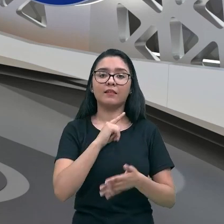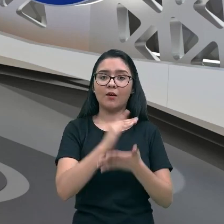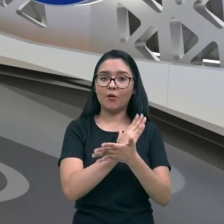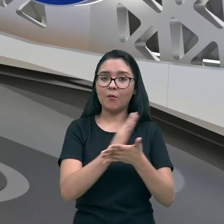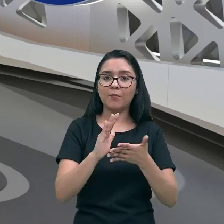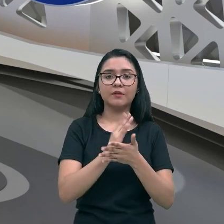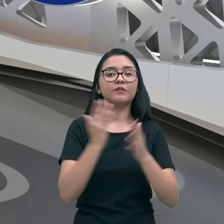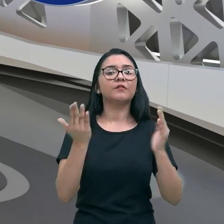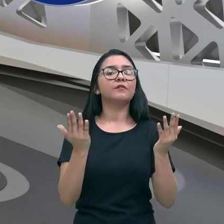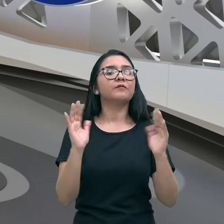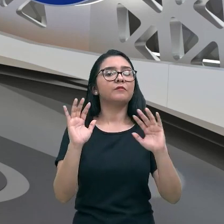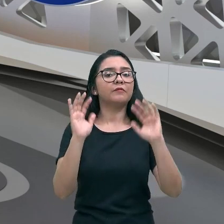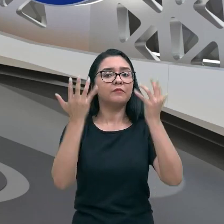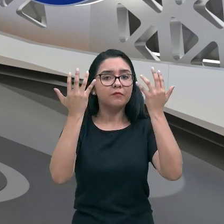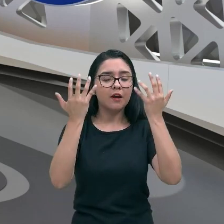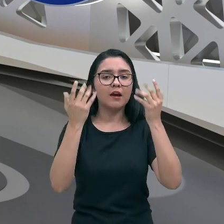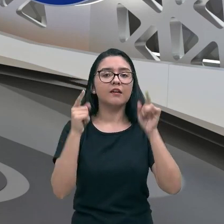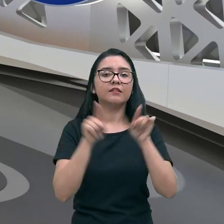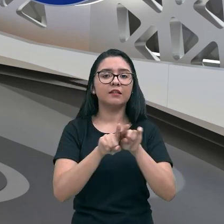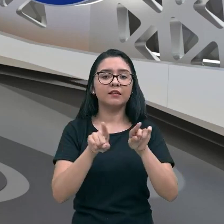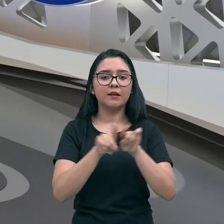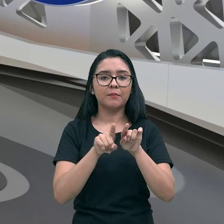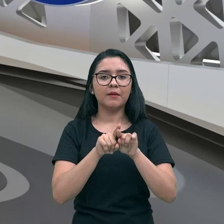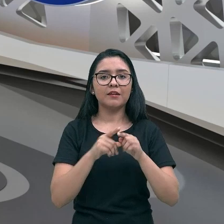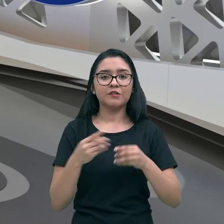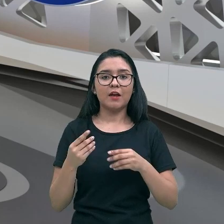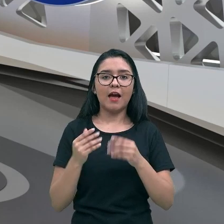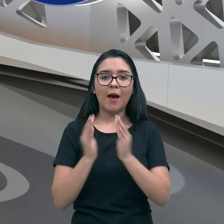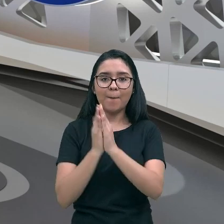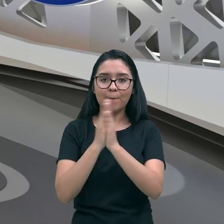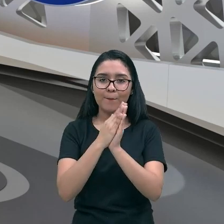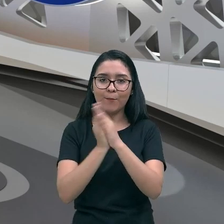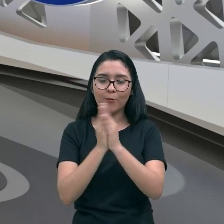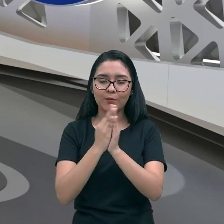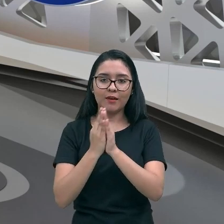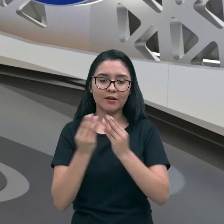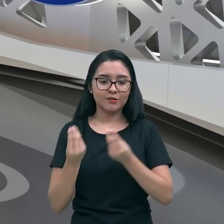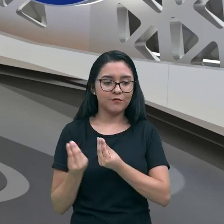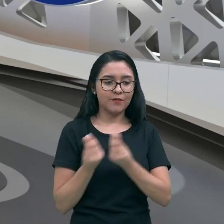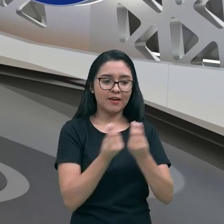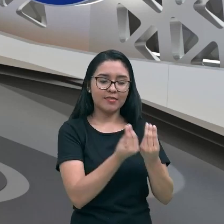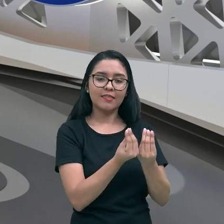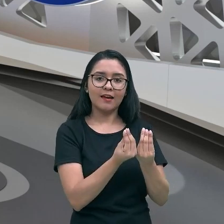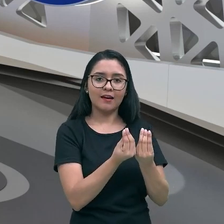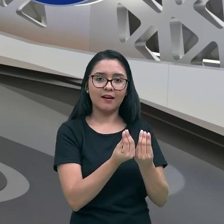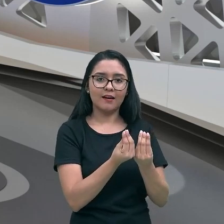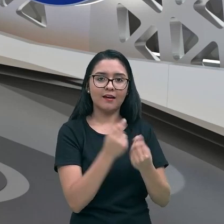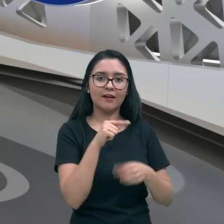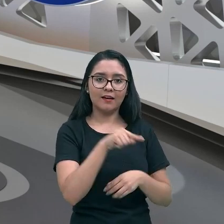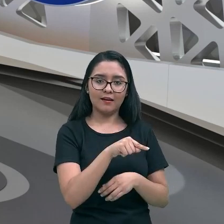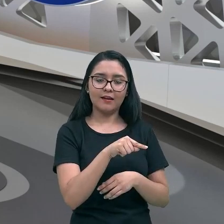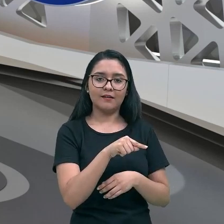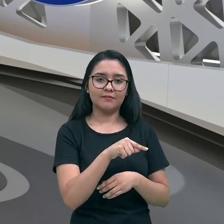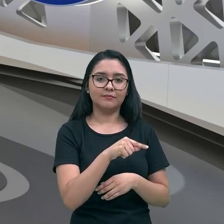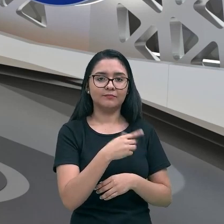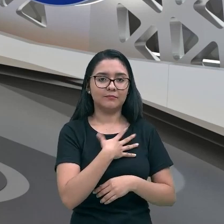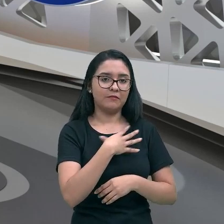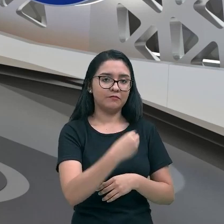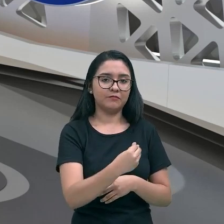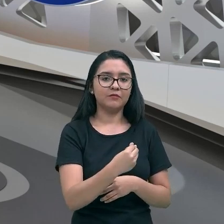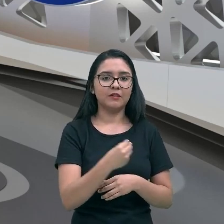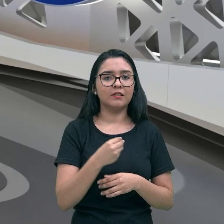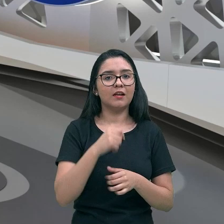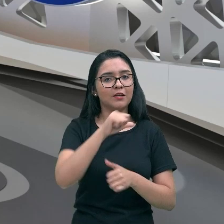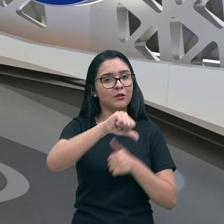tem ali o ritual de entregar a boneca ali de repente para um familiar trocar mais o novo, sapato, né? troca a boneca